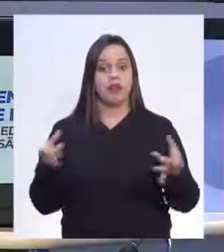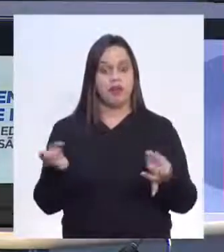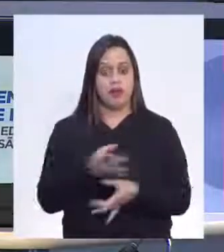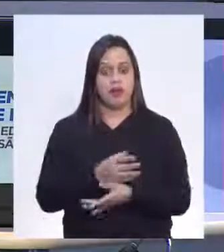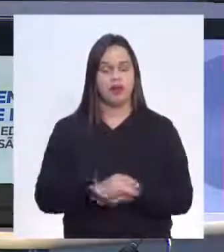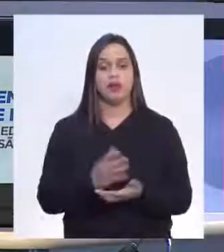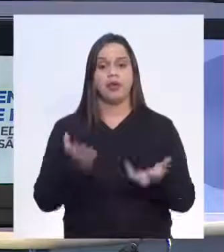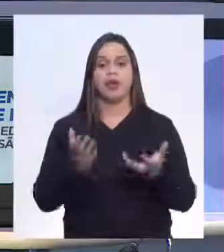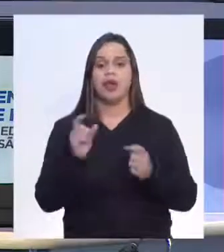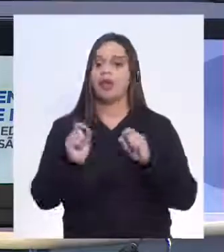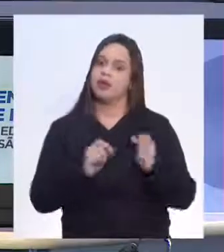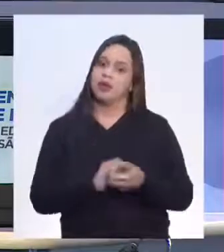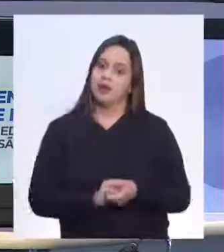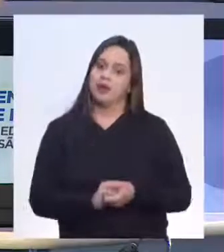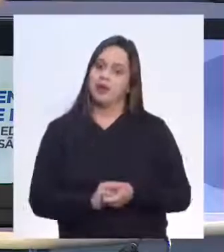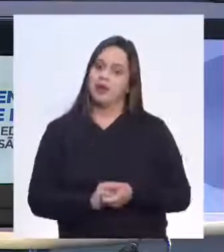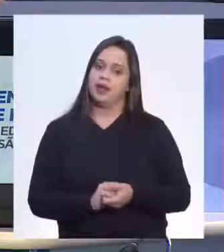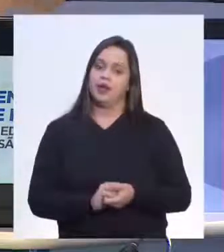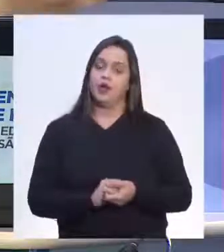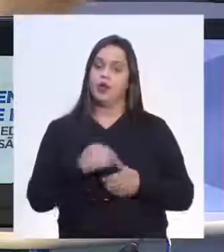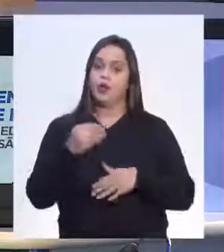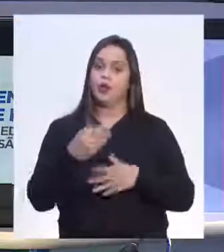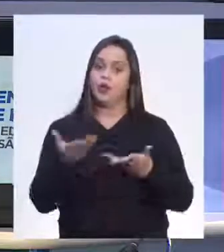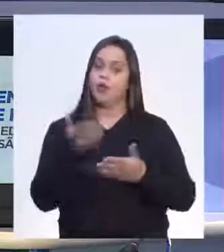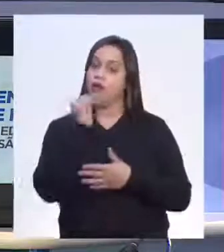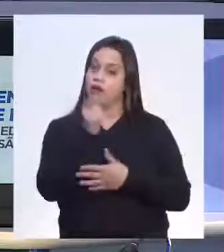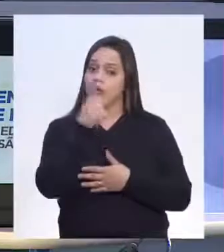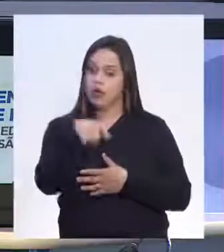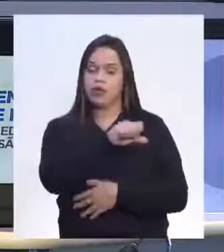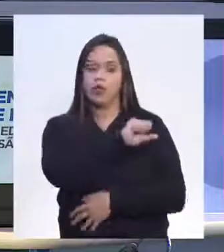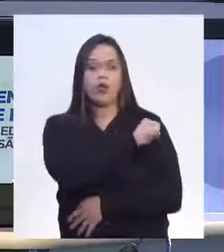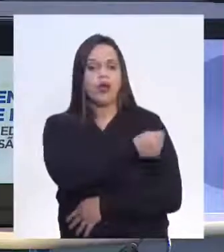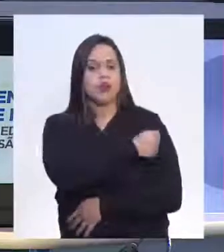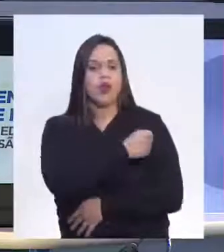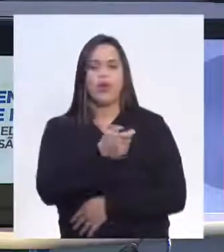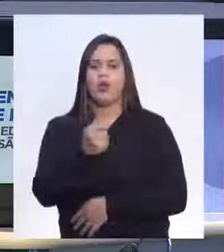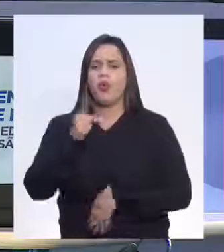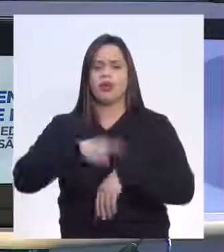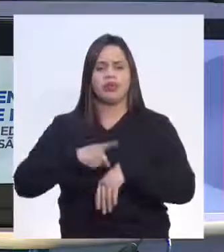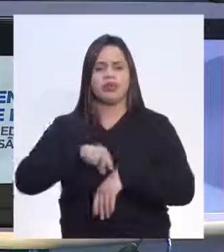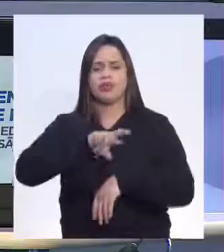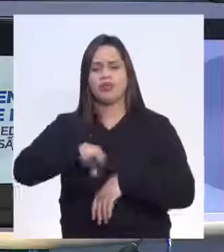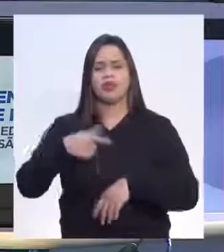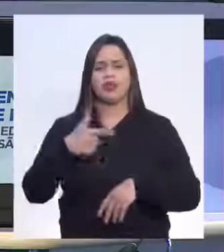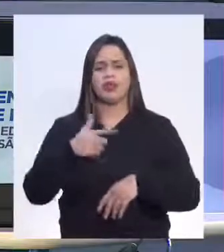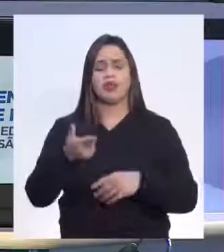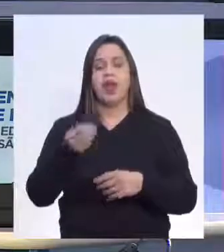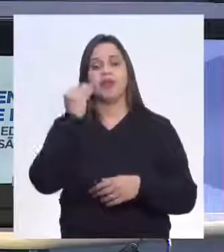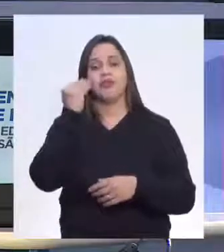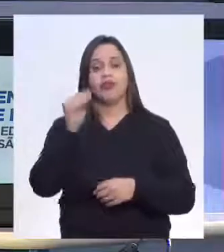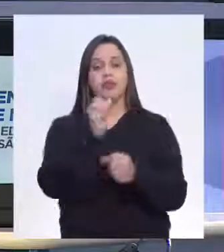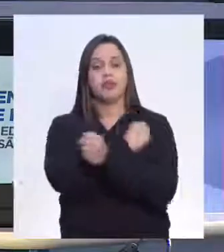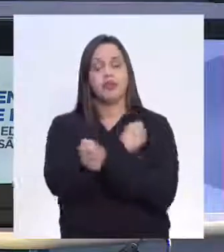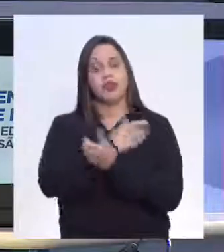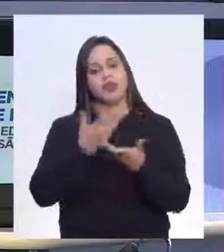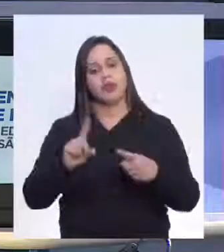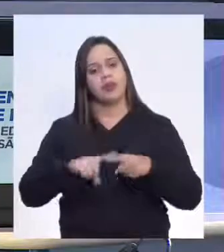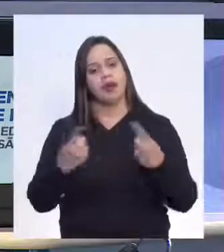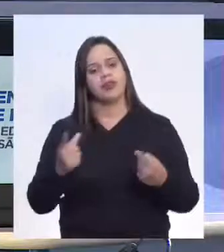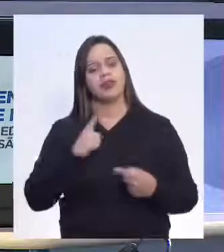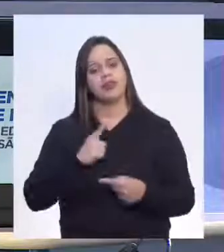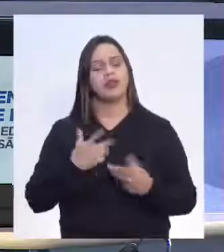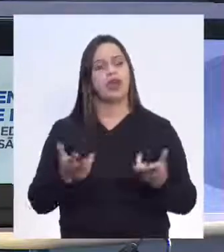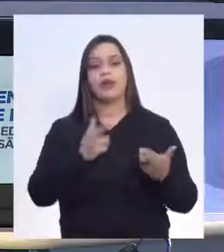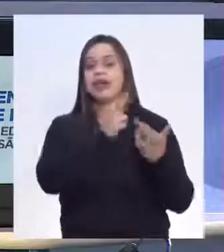eu queria deixar aqui um último recadinho. No 8º ano, quase não tenho tempo para mandar beijos e abraços, mas é que eu tenho uma